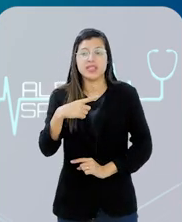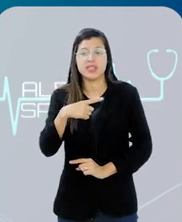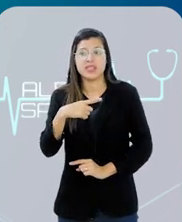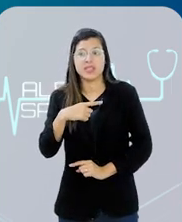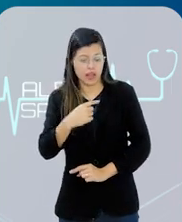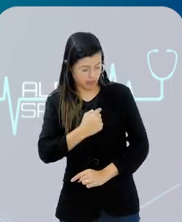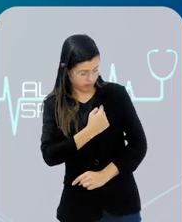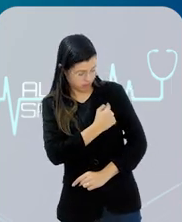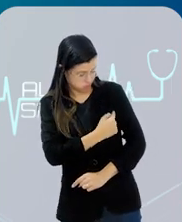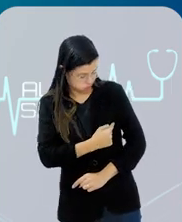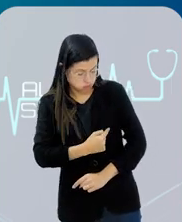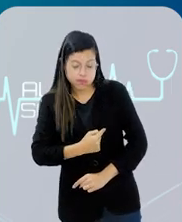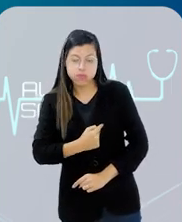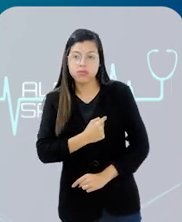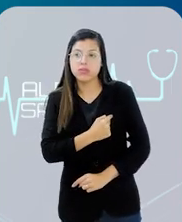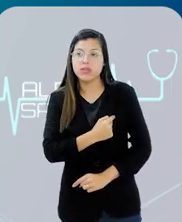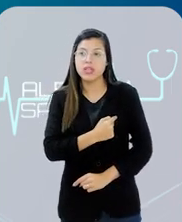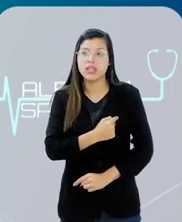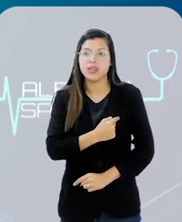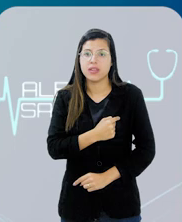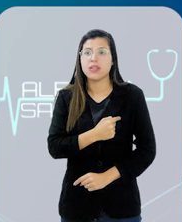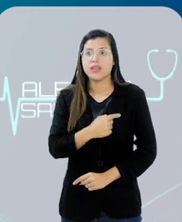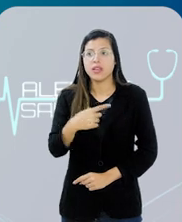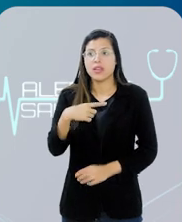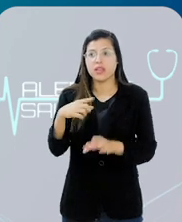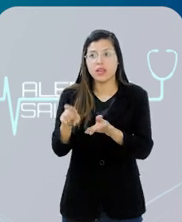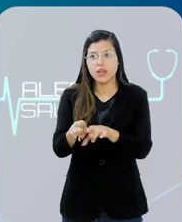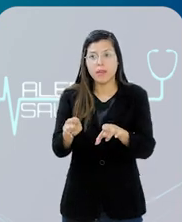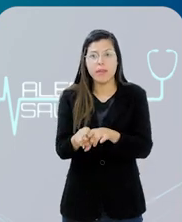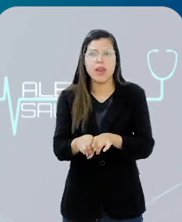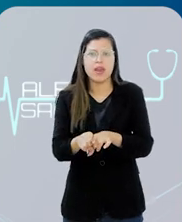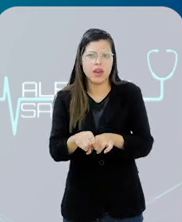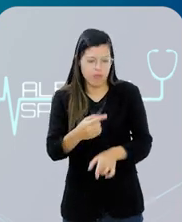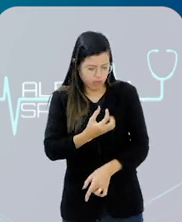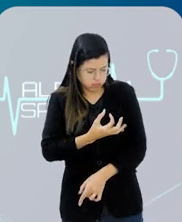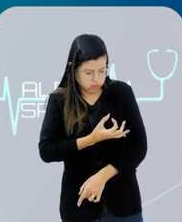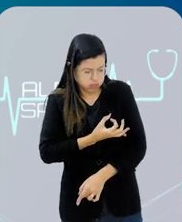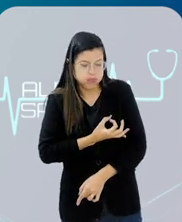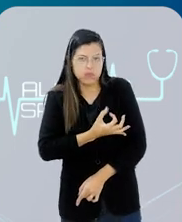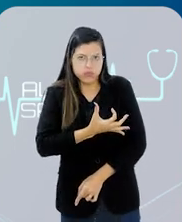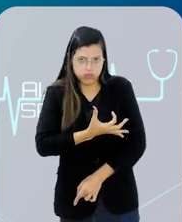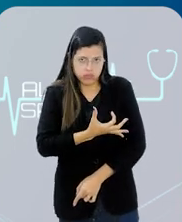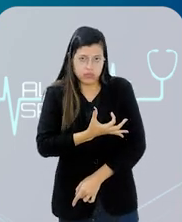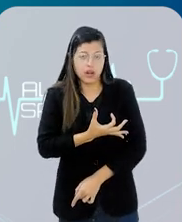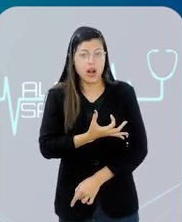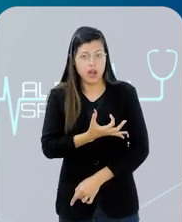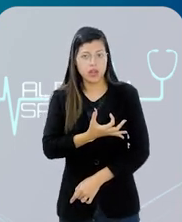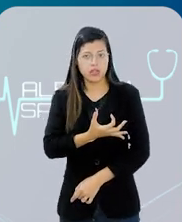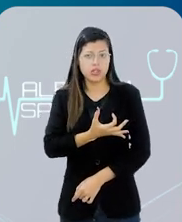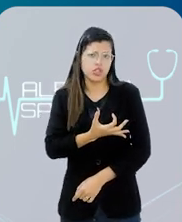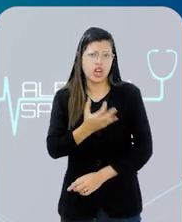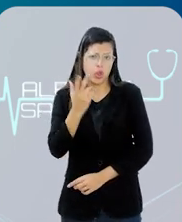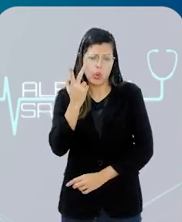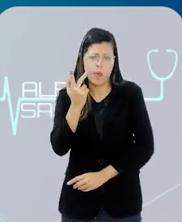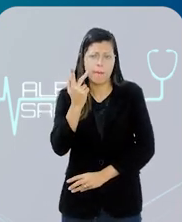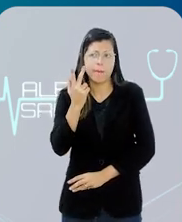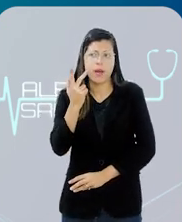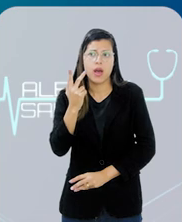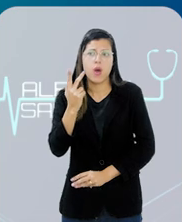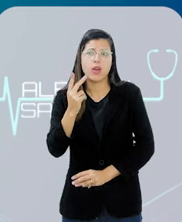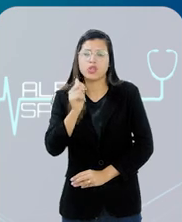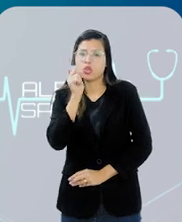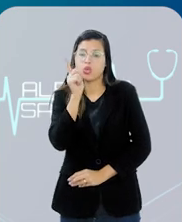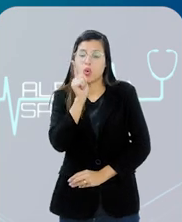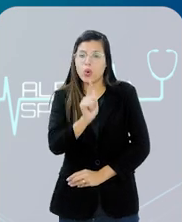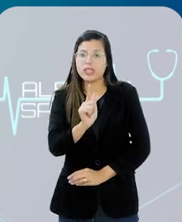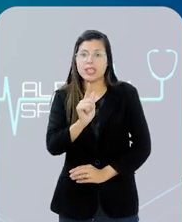em volta da areola. É normal a mama grande também ter areolas grandes, então também além de poder